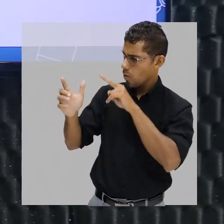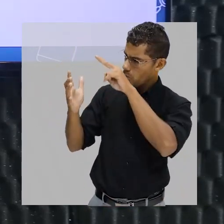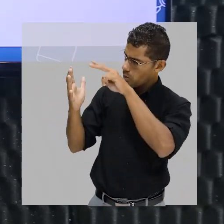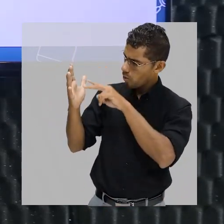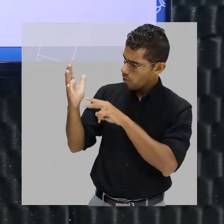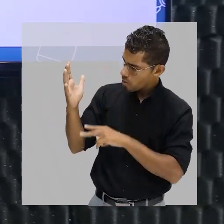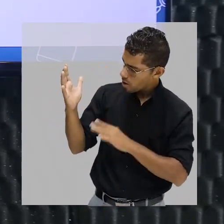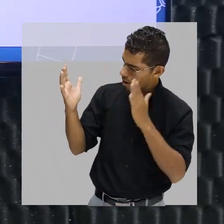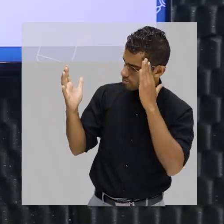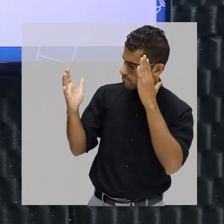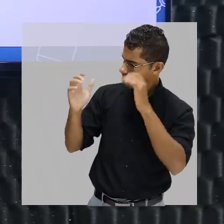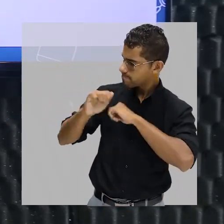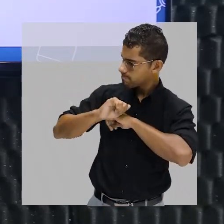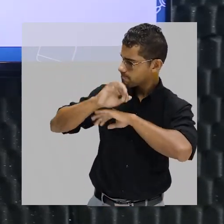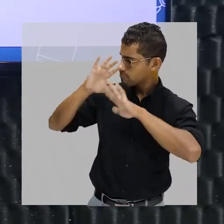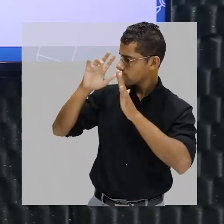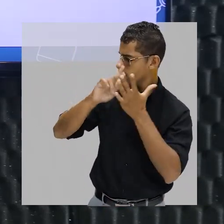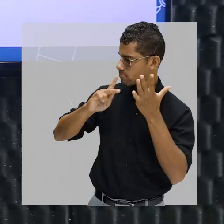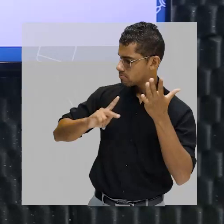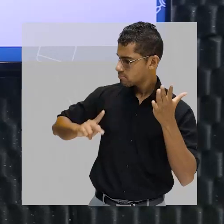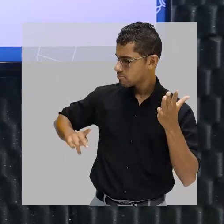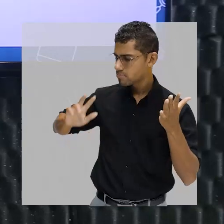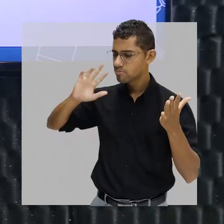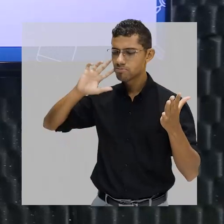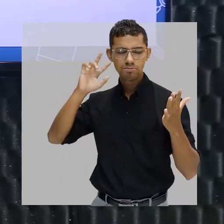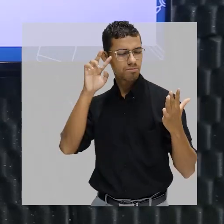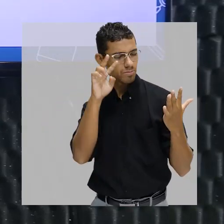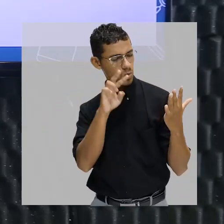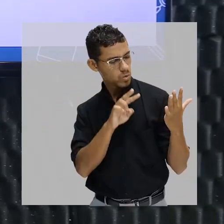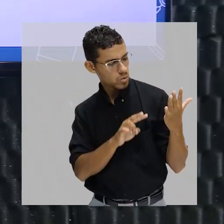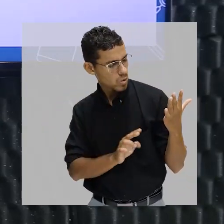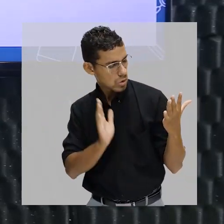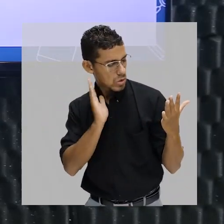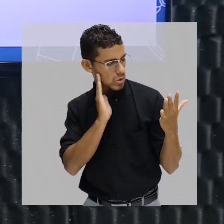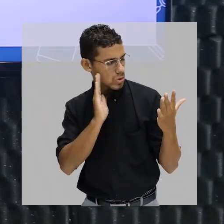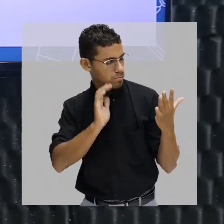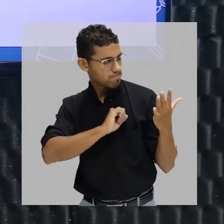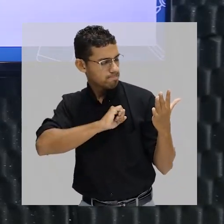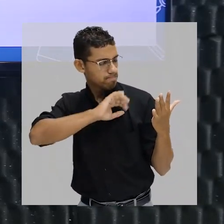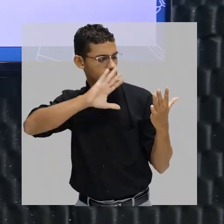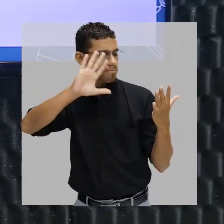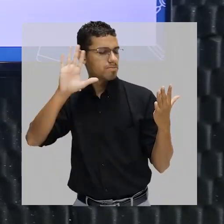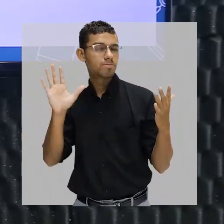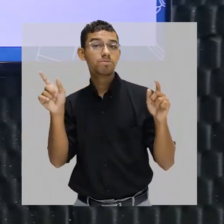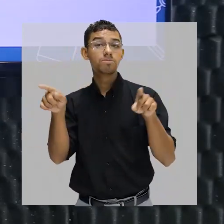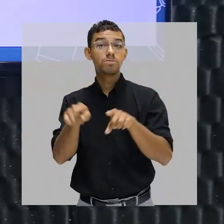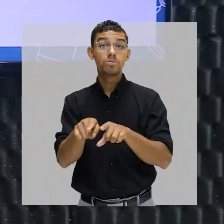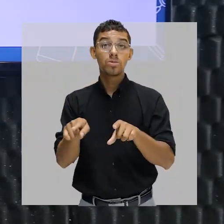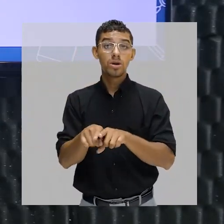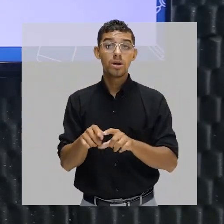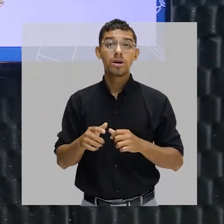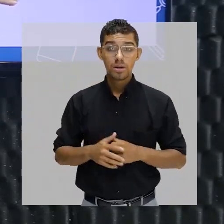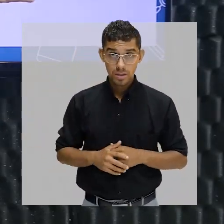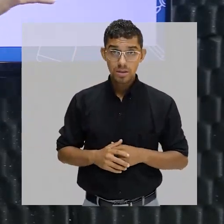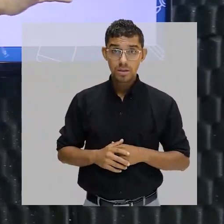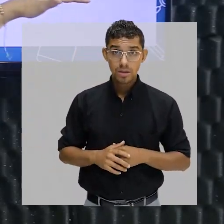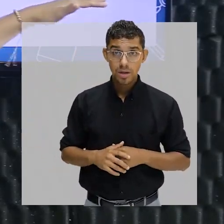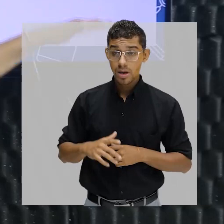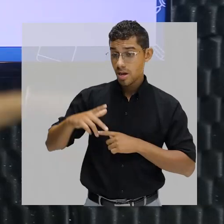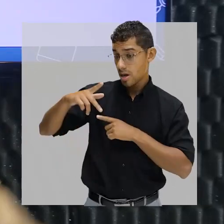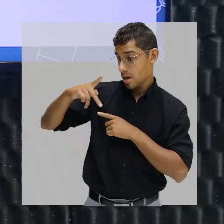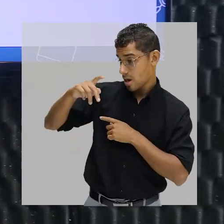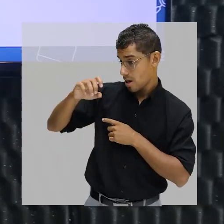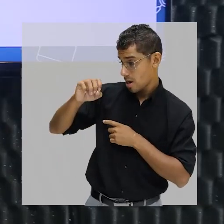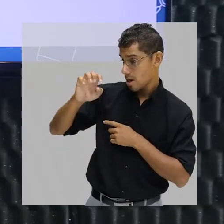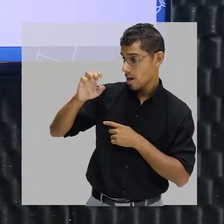eu falei, você vai ver mais em poemas, a emotiva também, tá? Mas a poética é própria